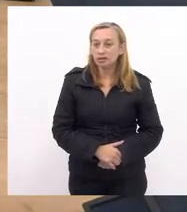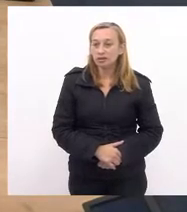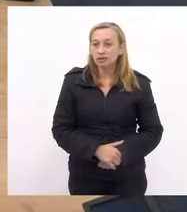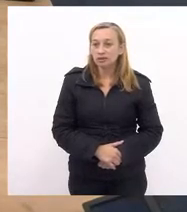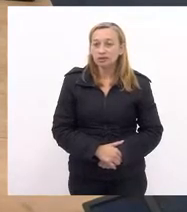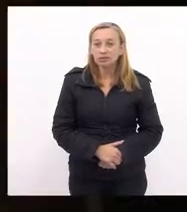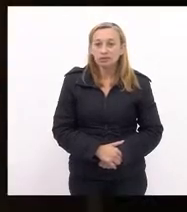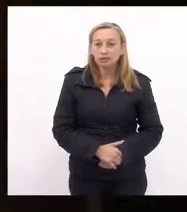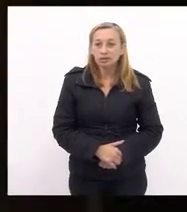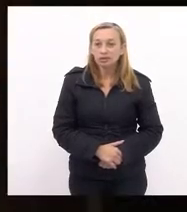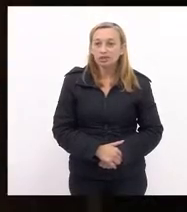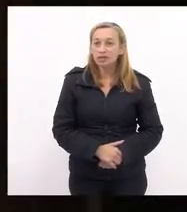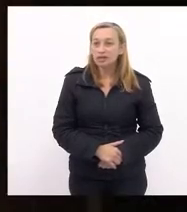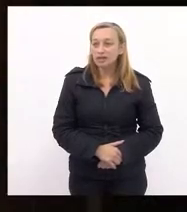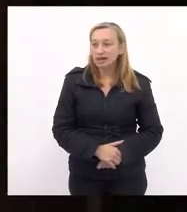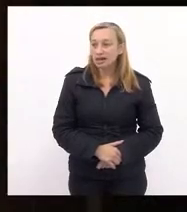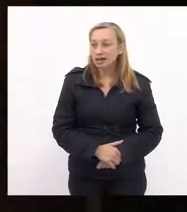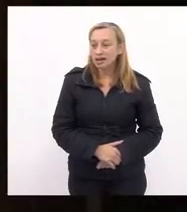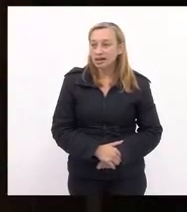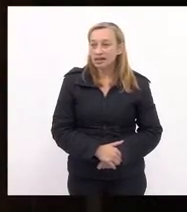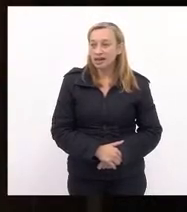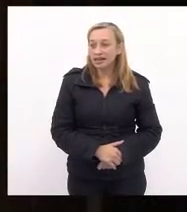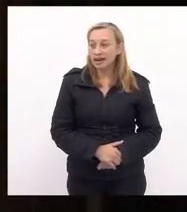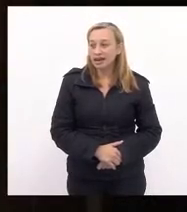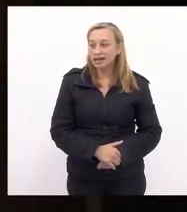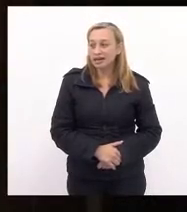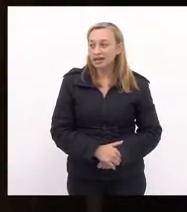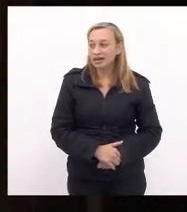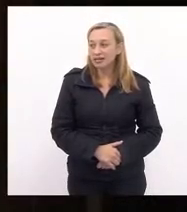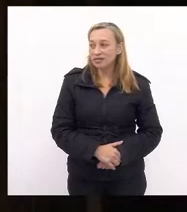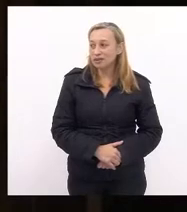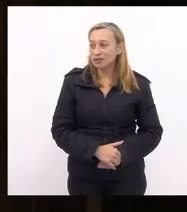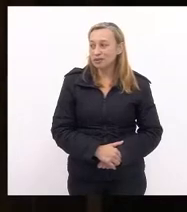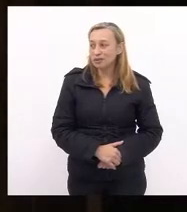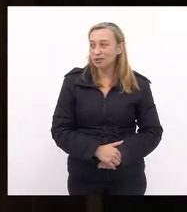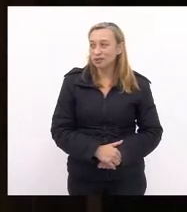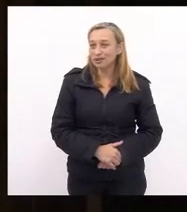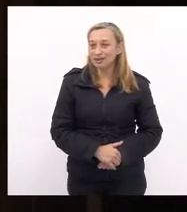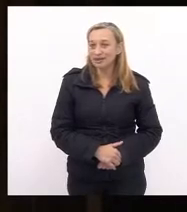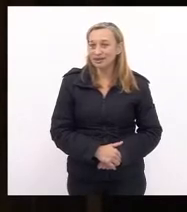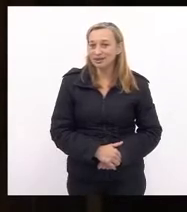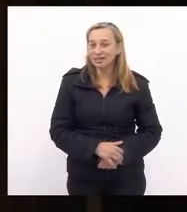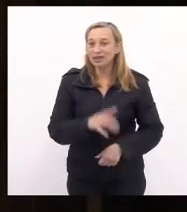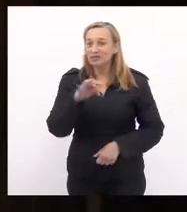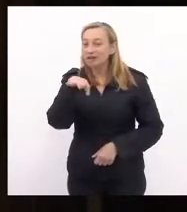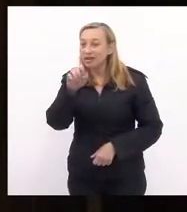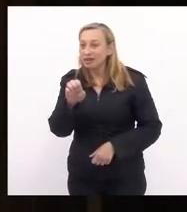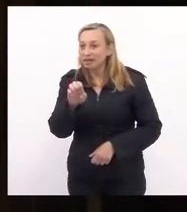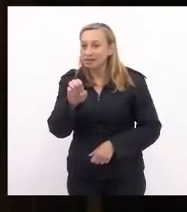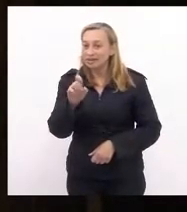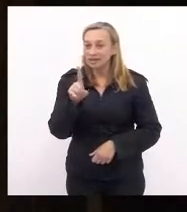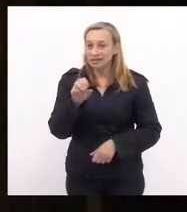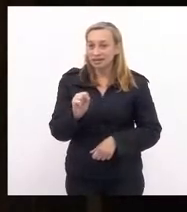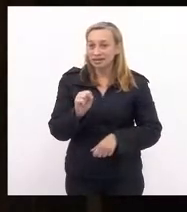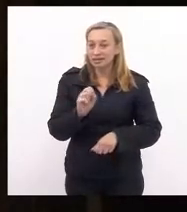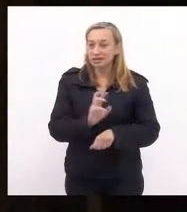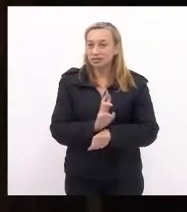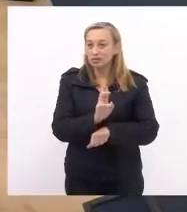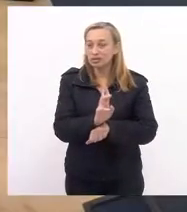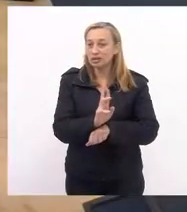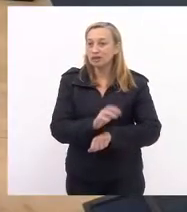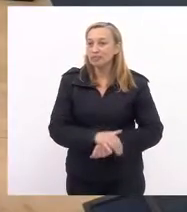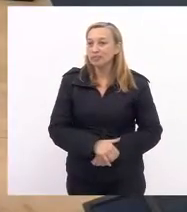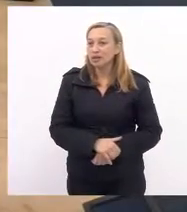Tenho a honra de chamar a excelentíssima doutora Milena Fernandes Bernardo.